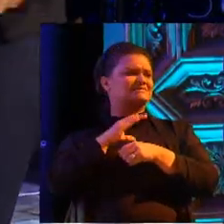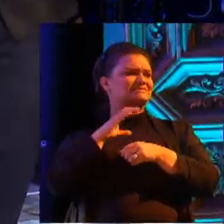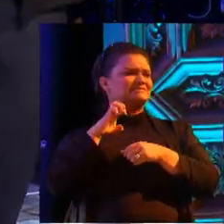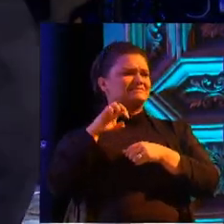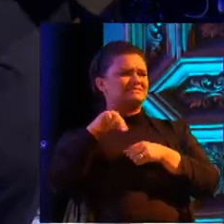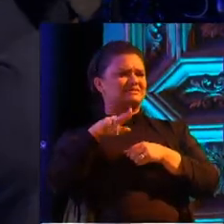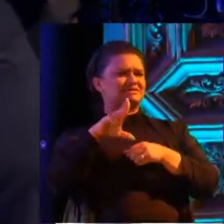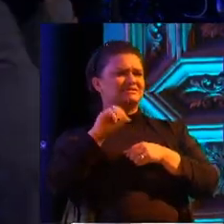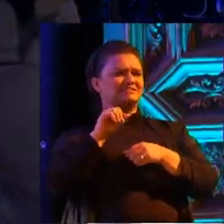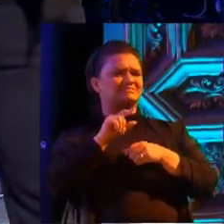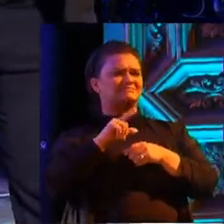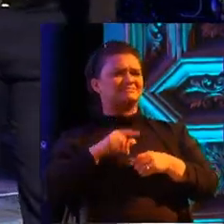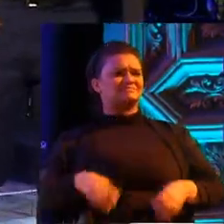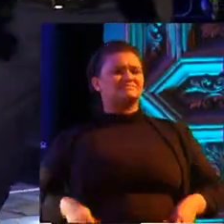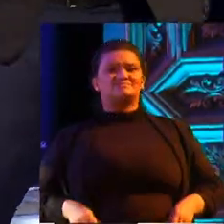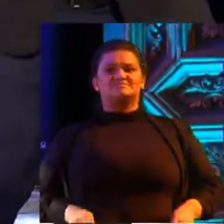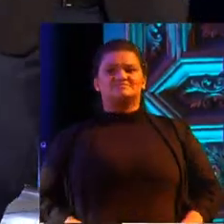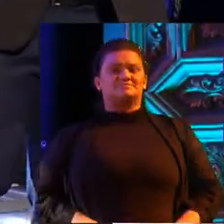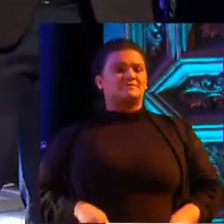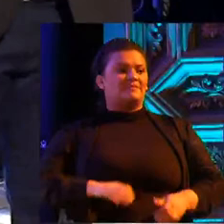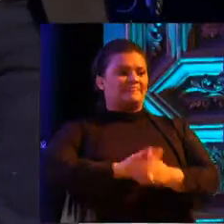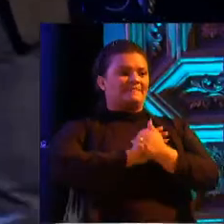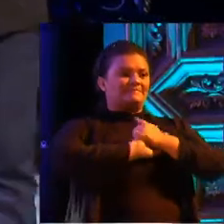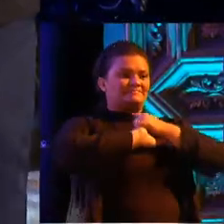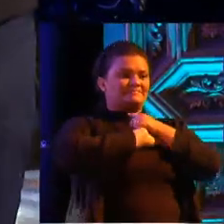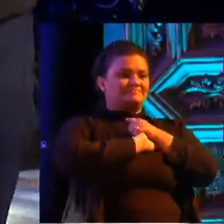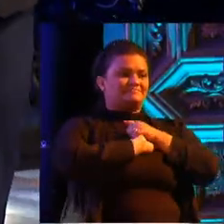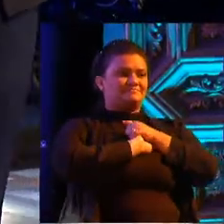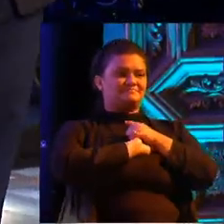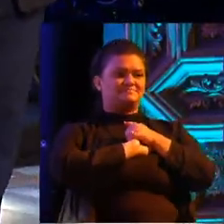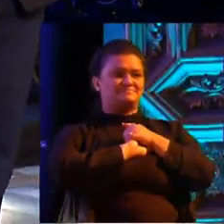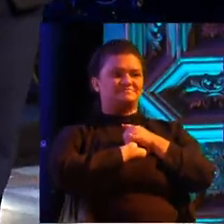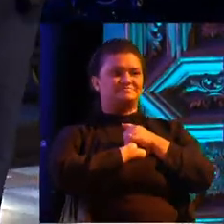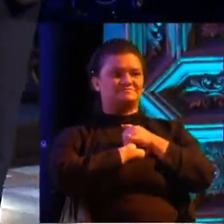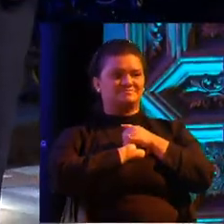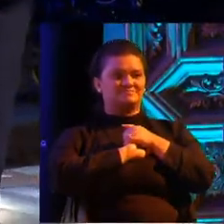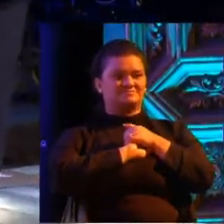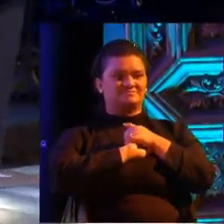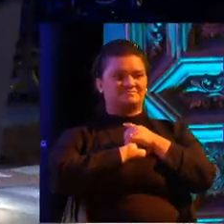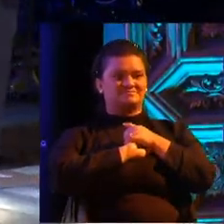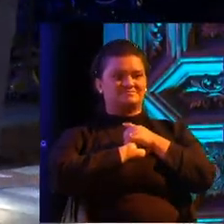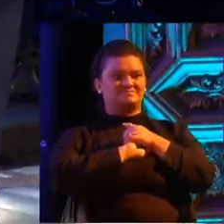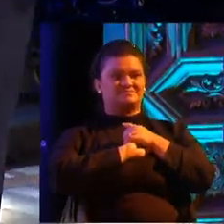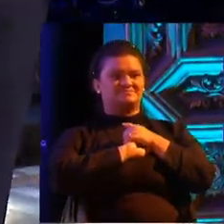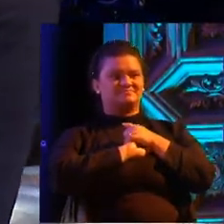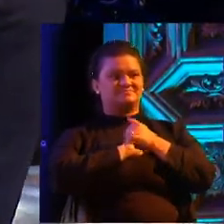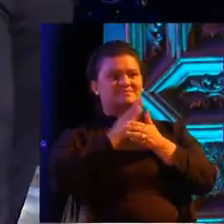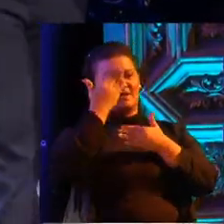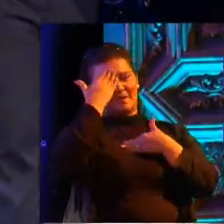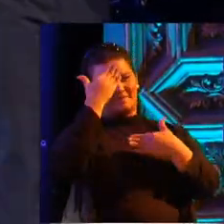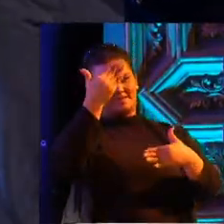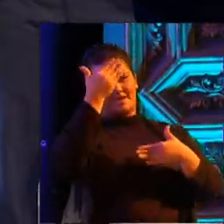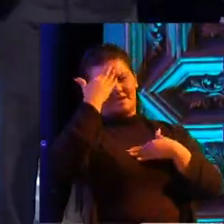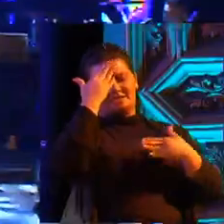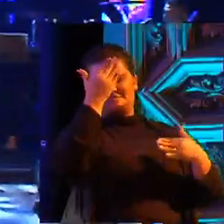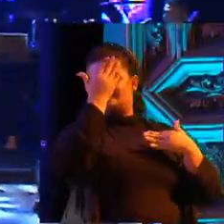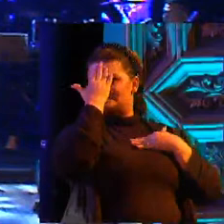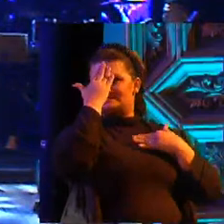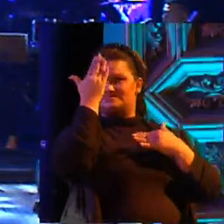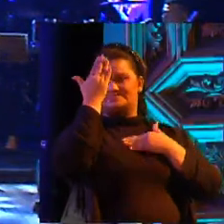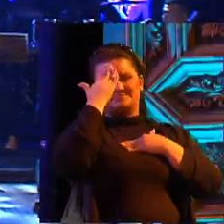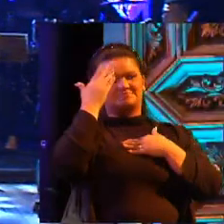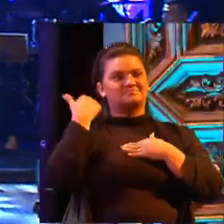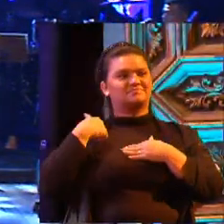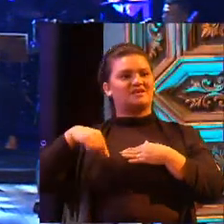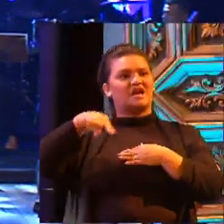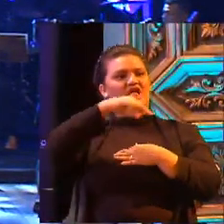é um grande cantor. Que compareceu aqui com a gente. Né? Obrigado, mestre Damasceno. Muito obrigado. Por favor, liga a luz. A nossa